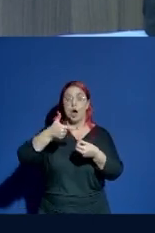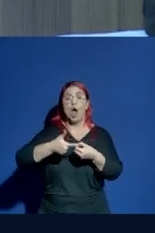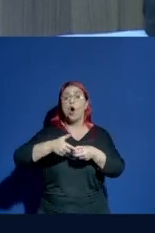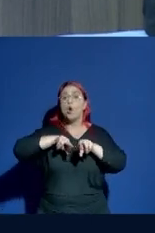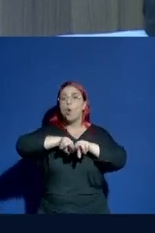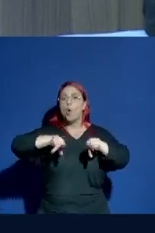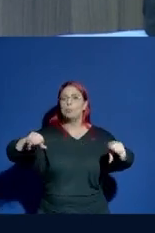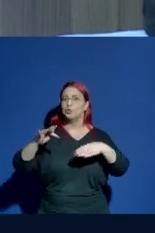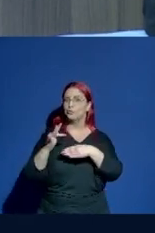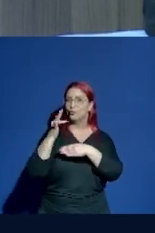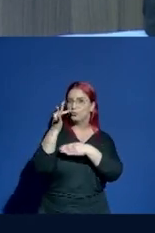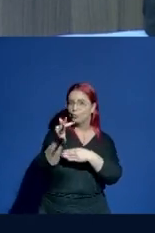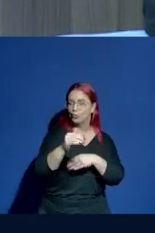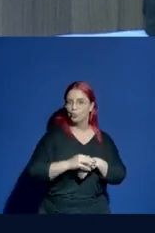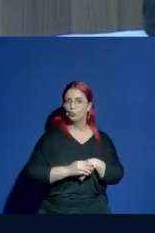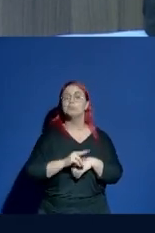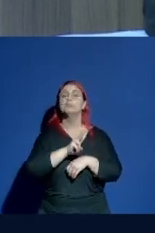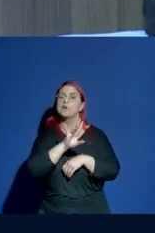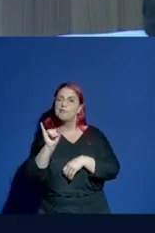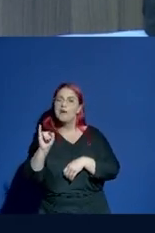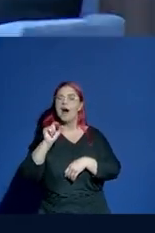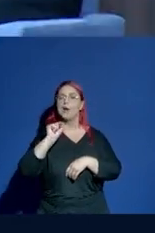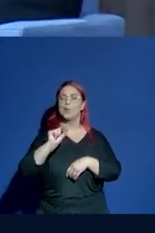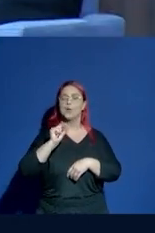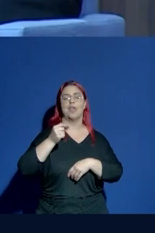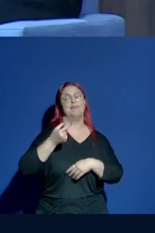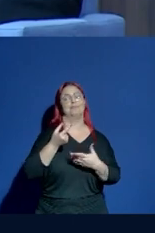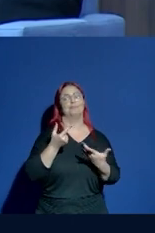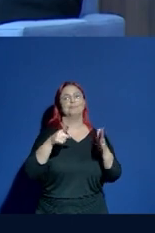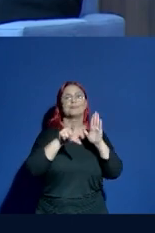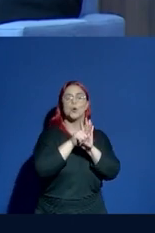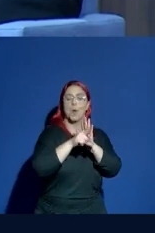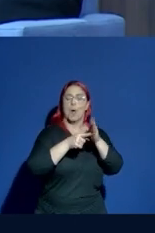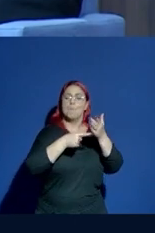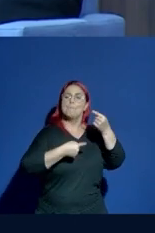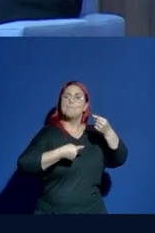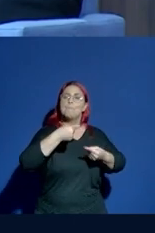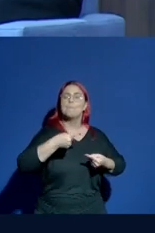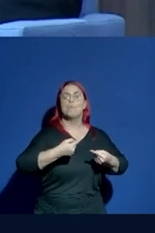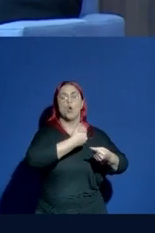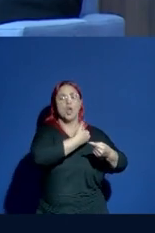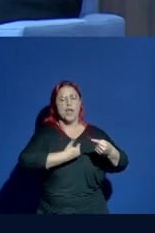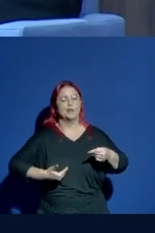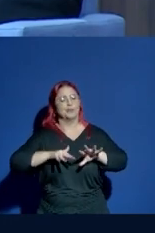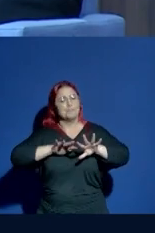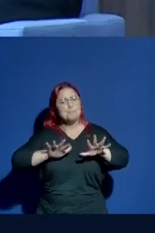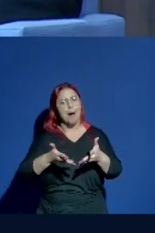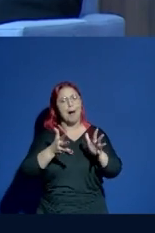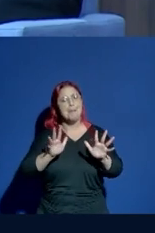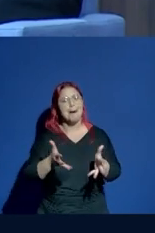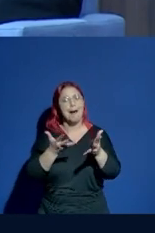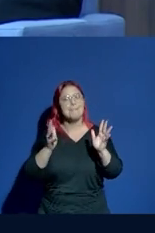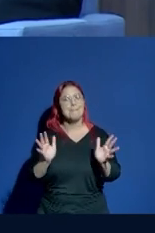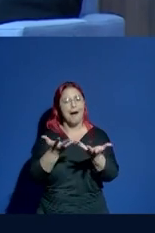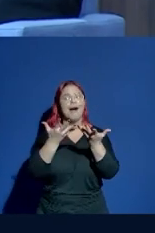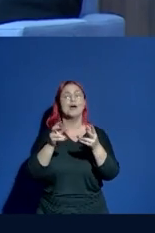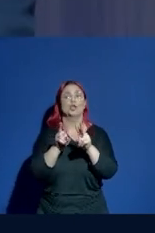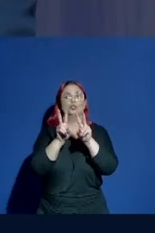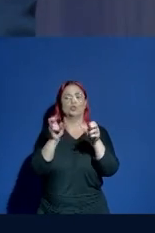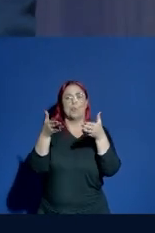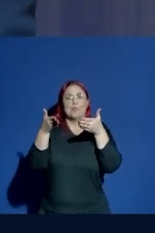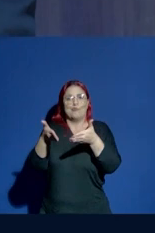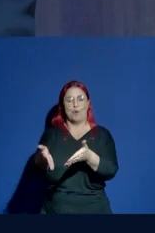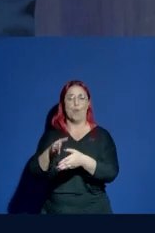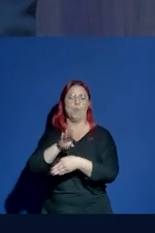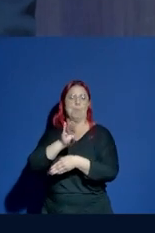integrar todas as políticas de estímulo ao setor